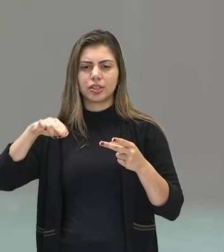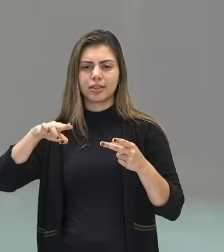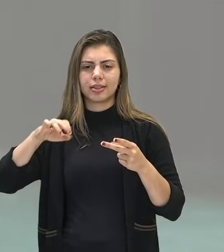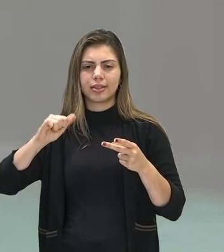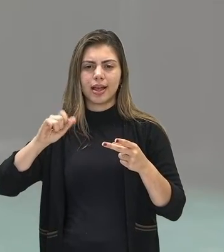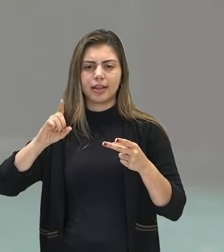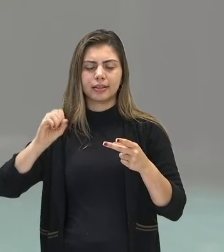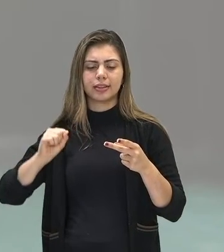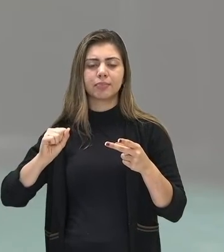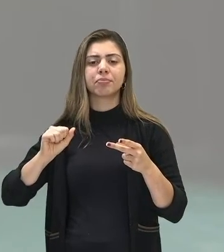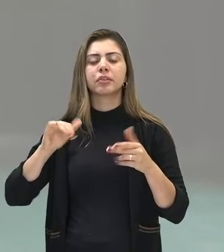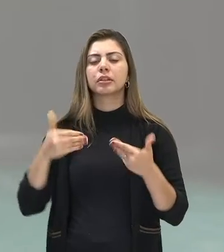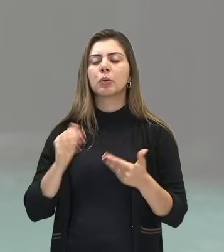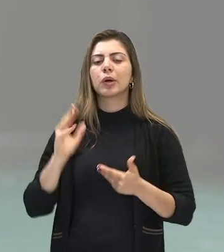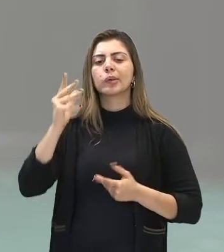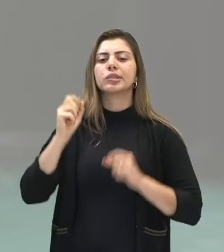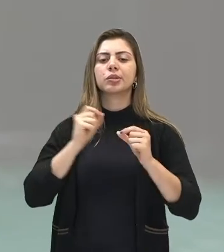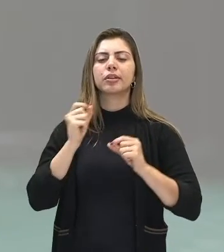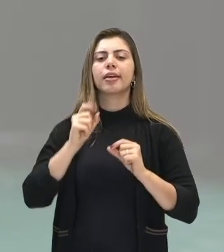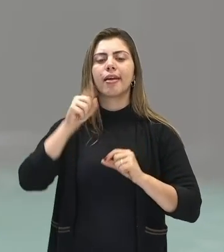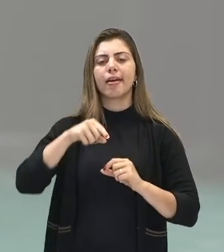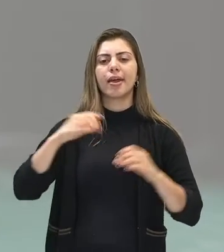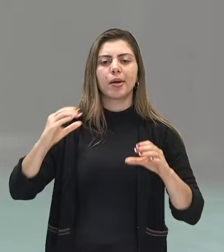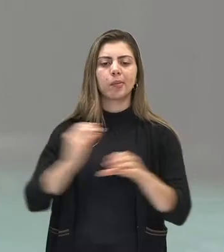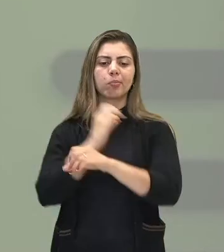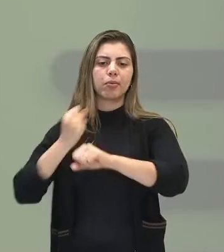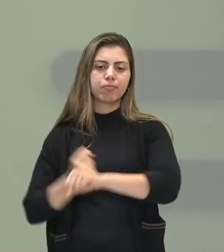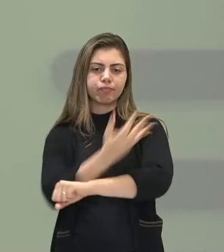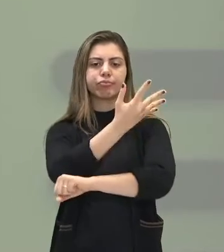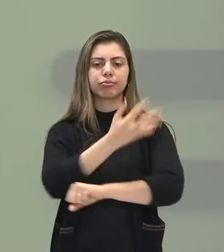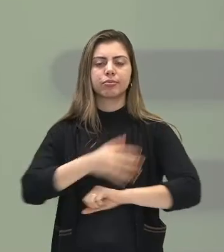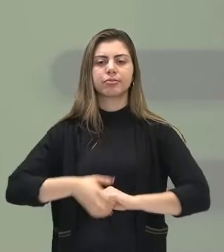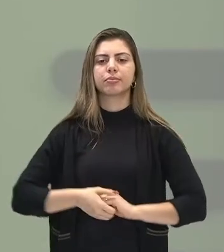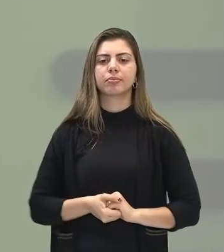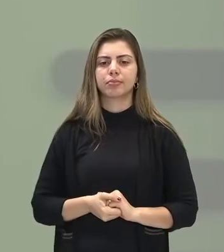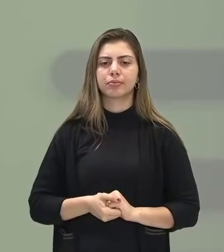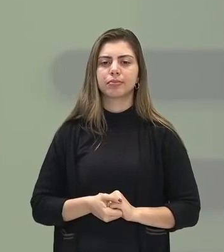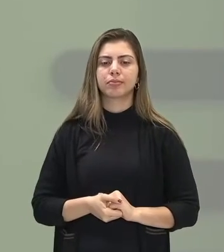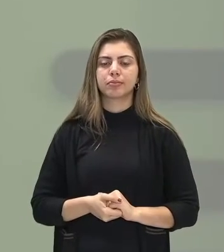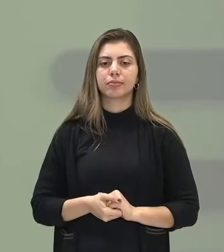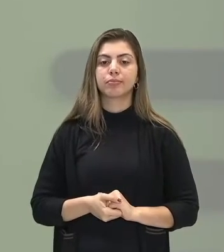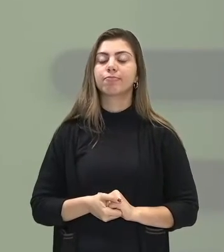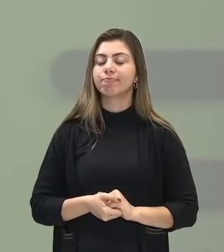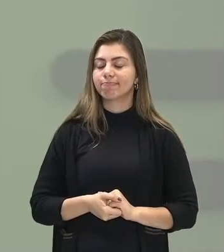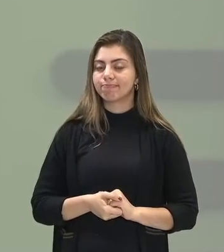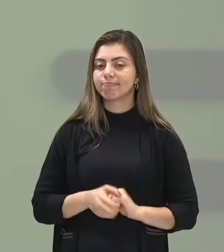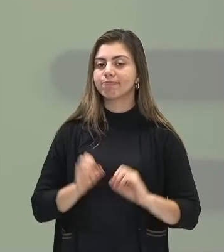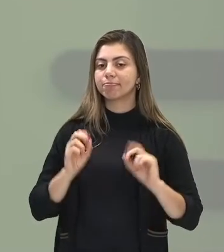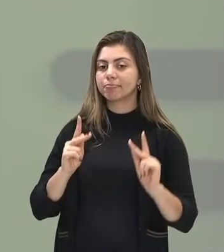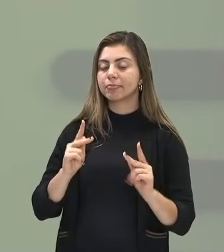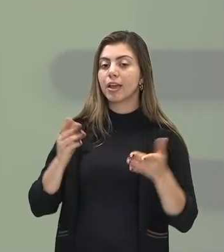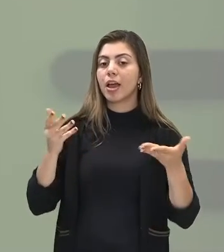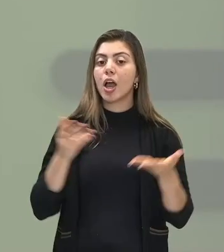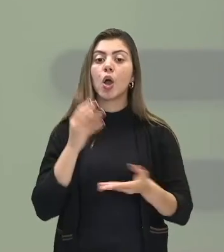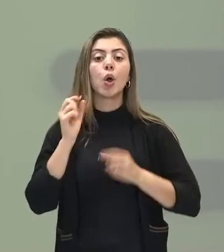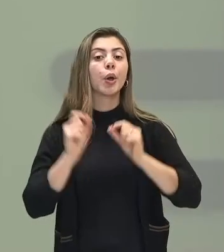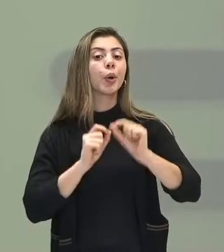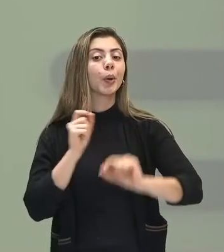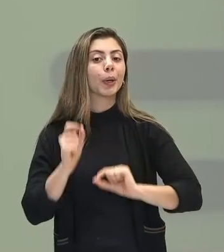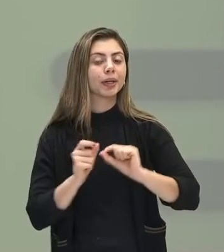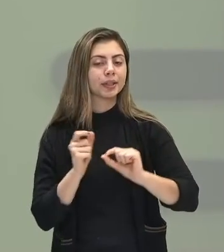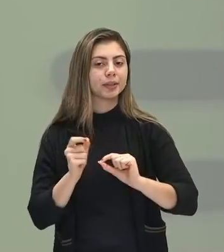reação exotérmica. Ok? E agora nós vamos